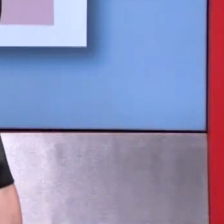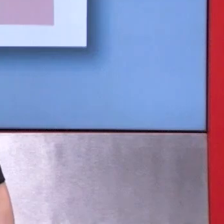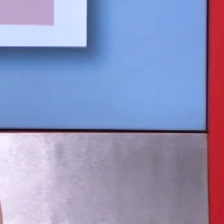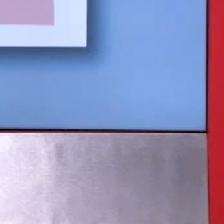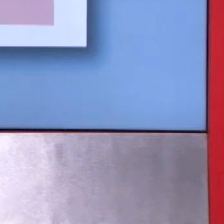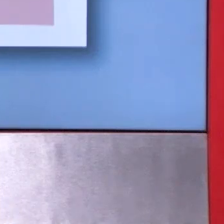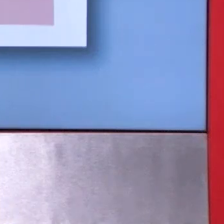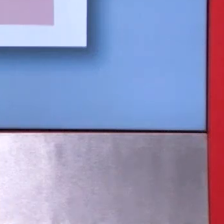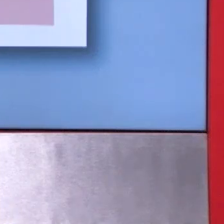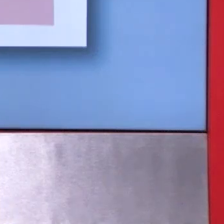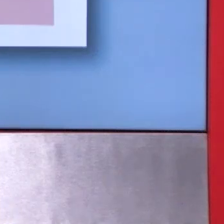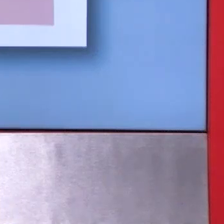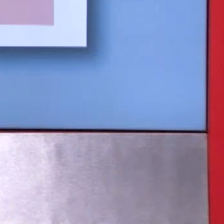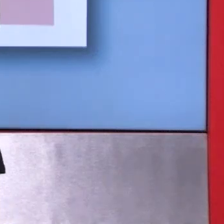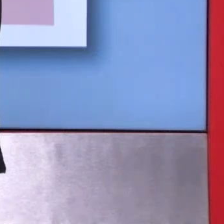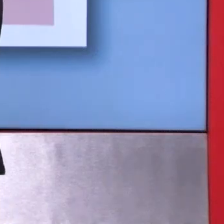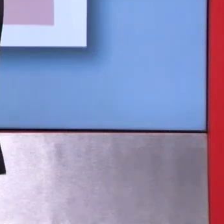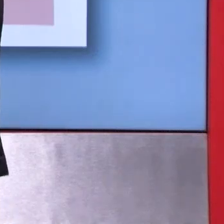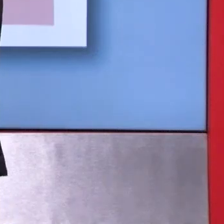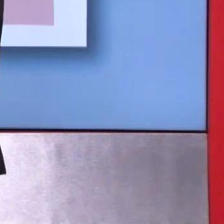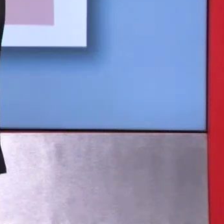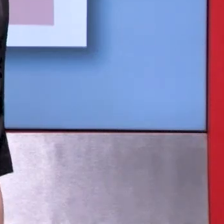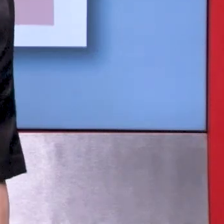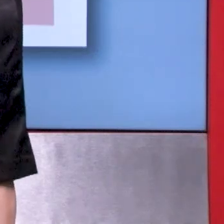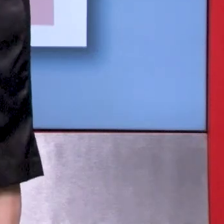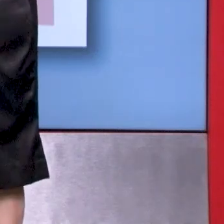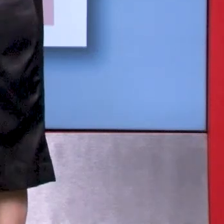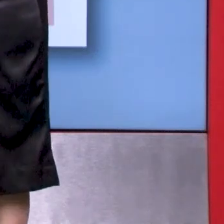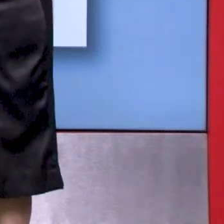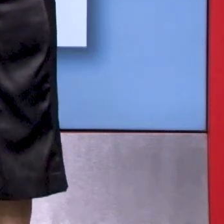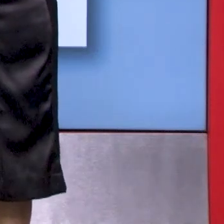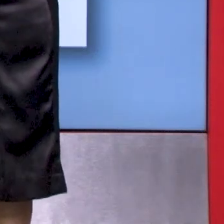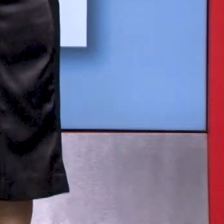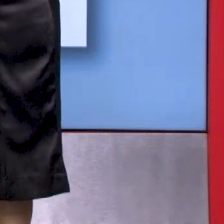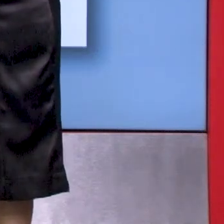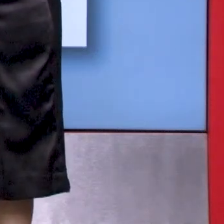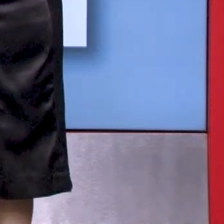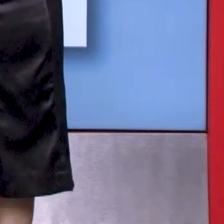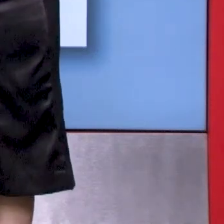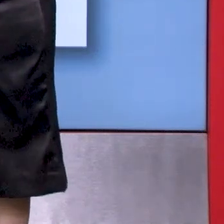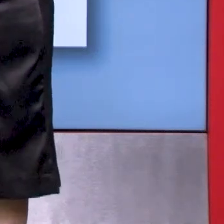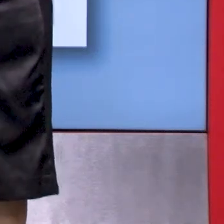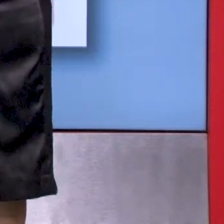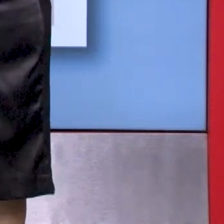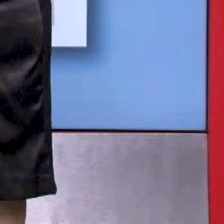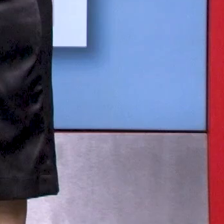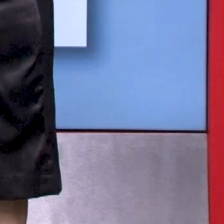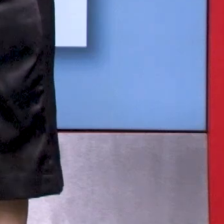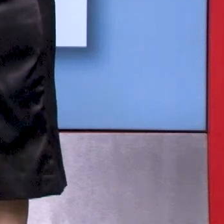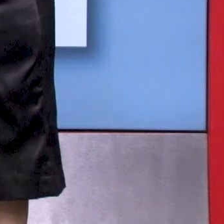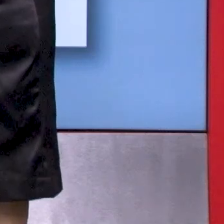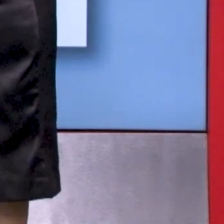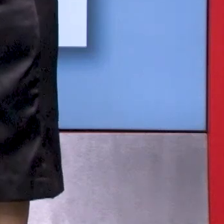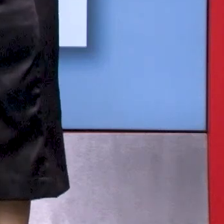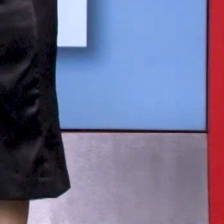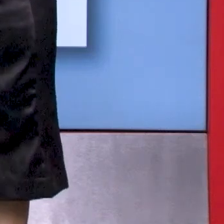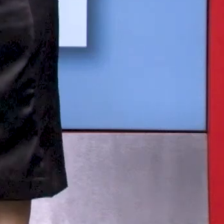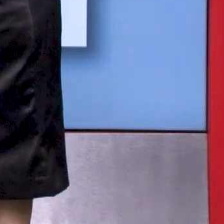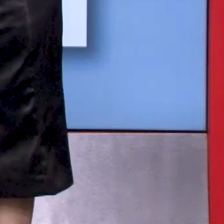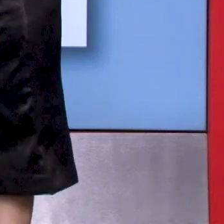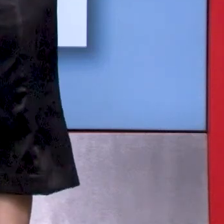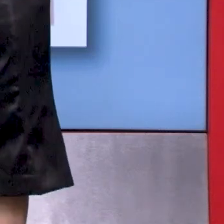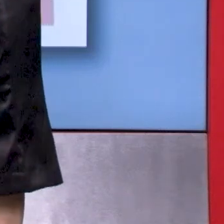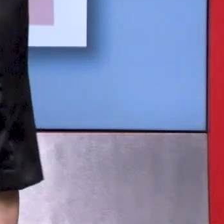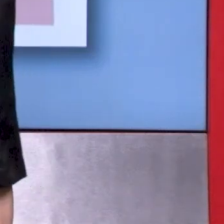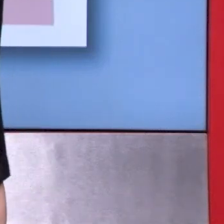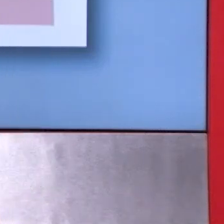tem a parte do nome. Aí vem uma pergunta: é o meu nome? Ou é o nome da pessoa que fez o vídeo? O nome da pessoa